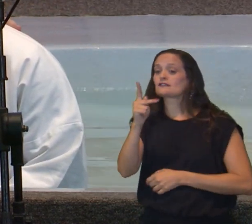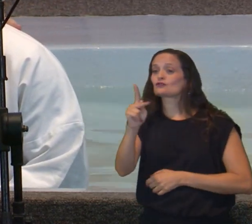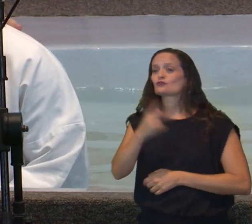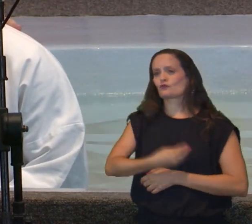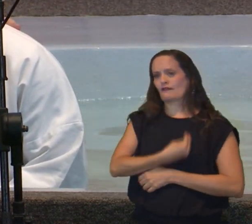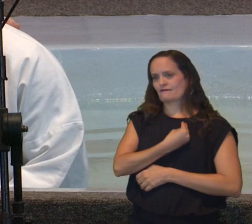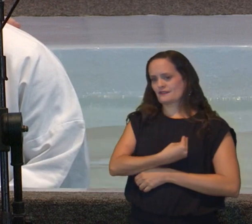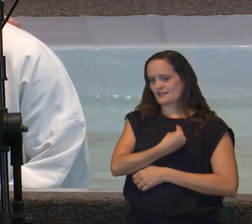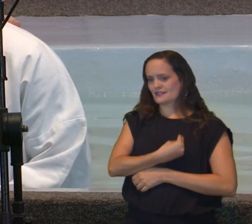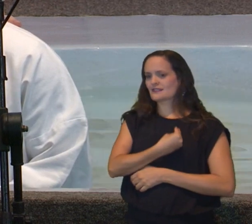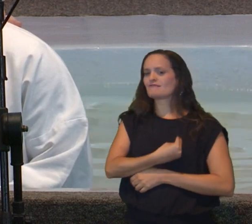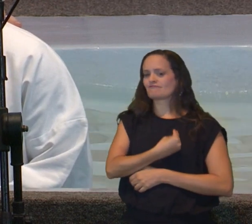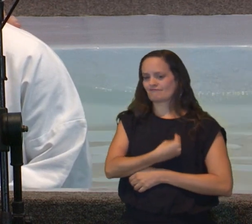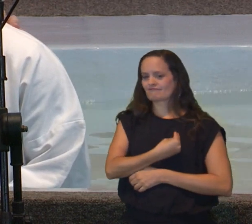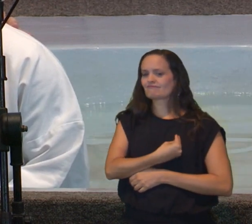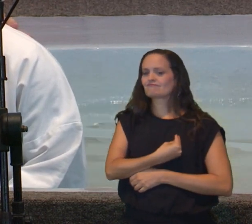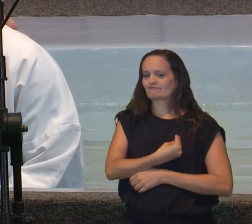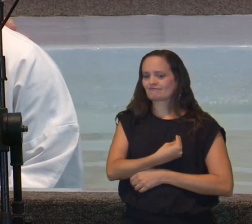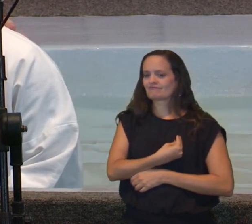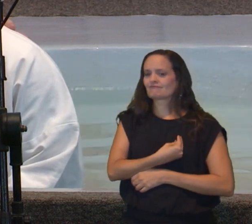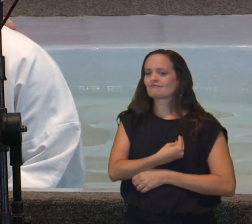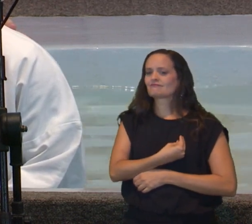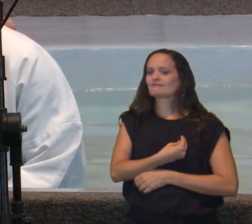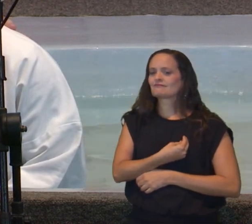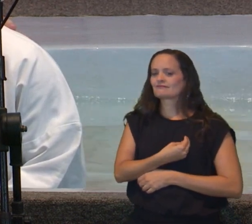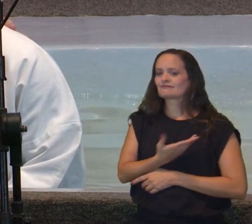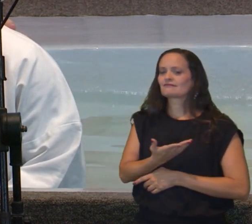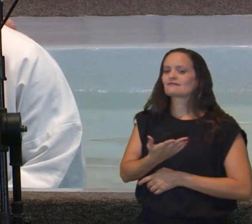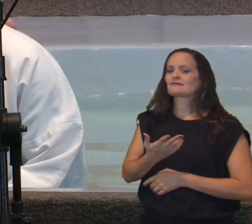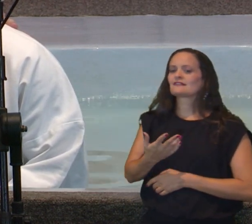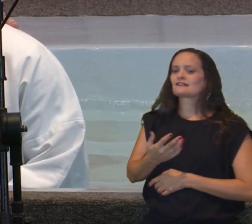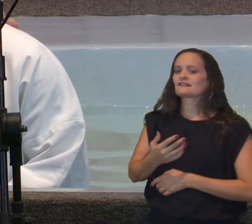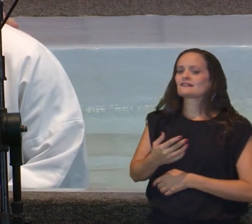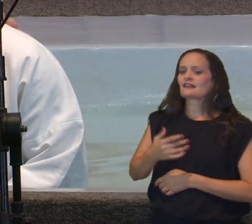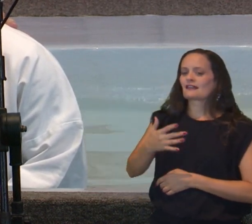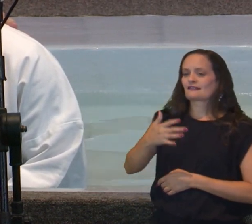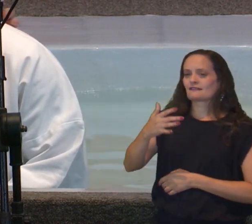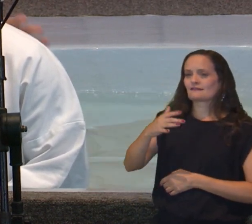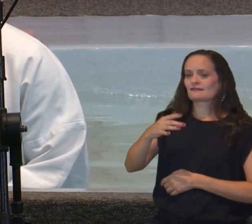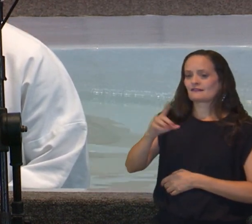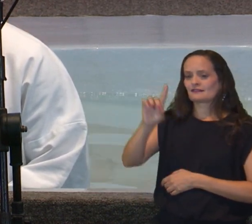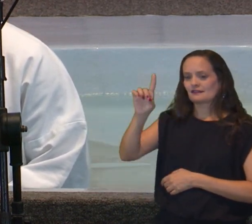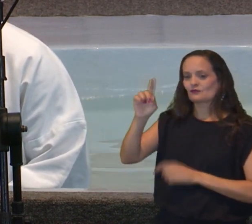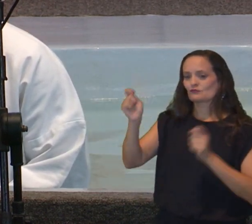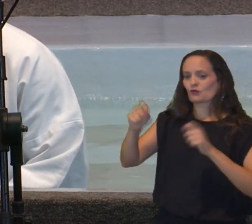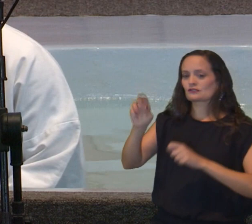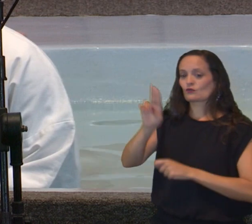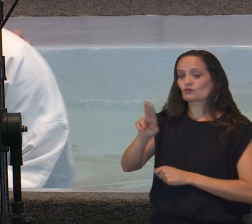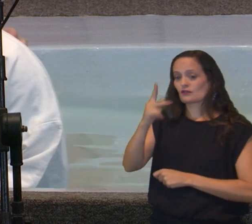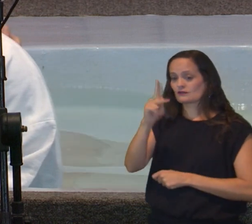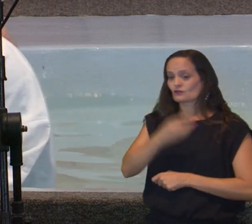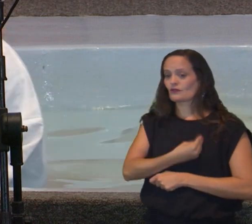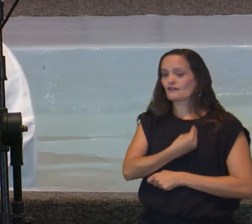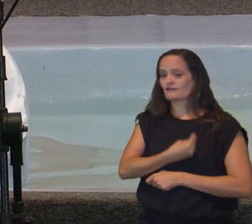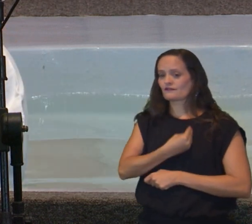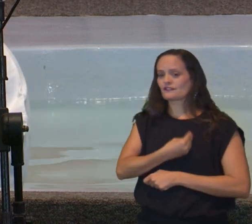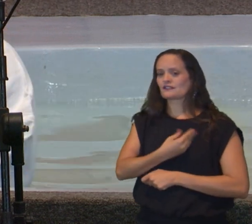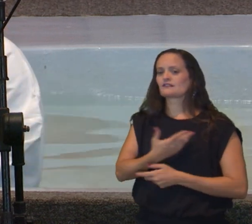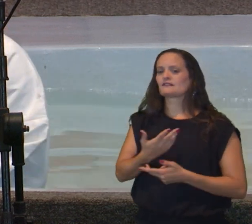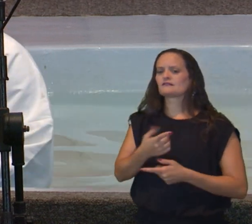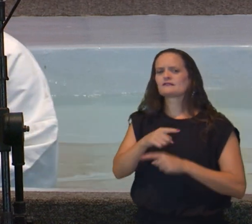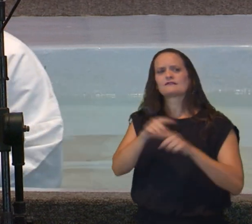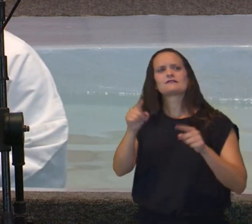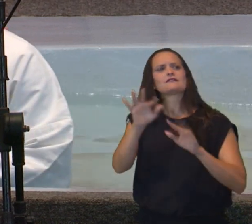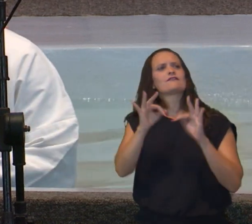corações, assim como Deus o salvou e se revelou ao irmão, que o irmão também seja instrumento na vida de tantas pessoas. Queria que a